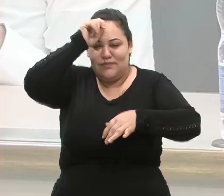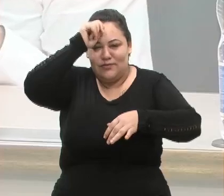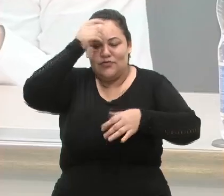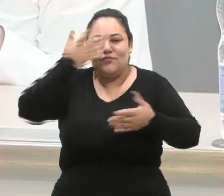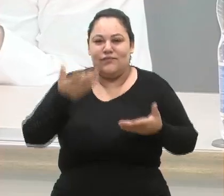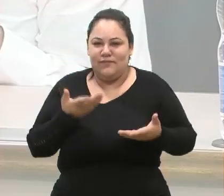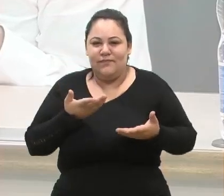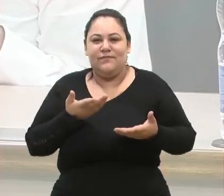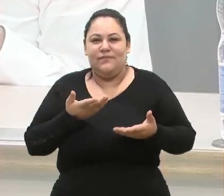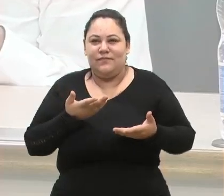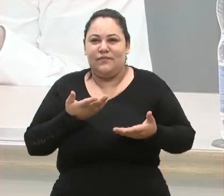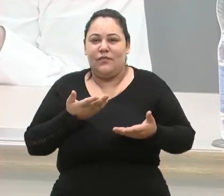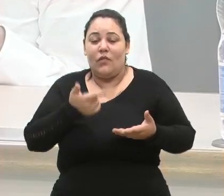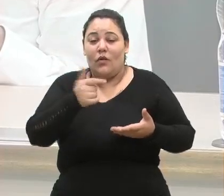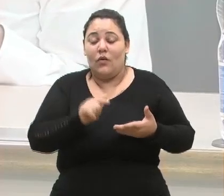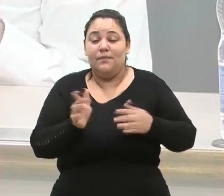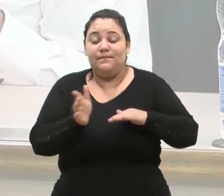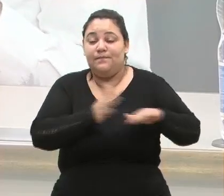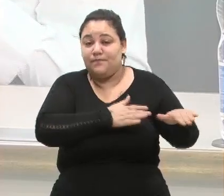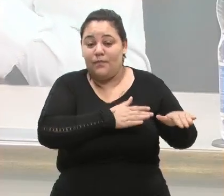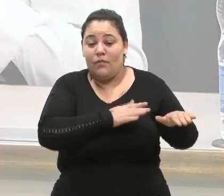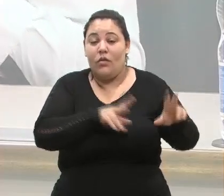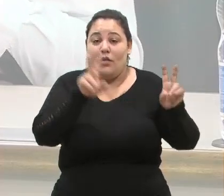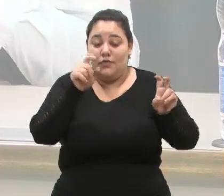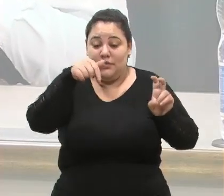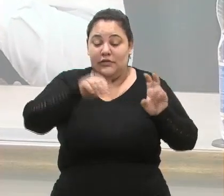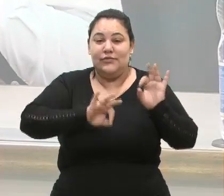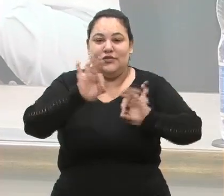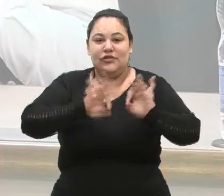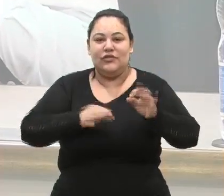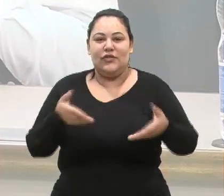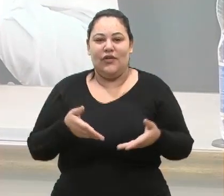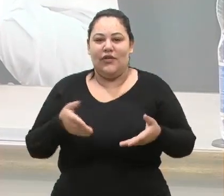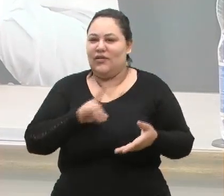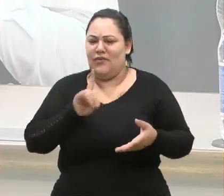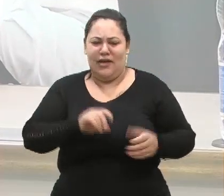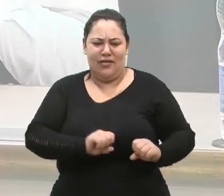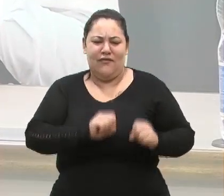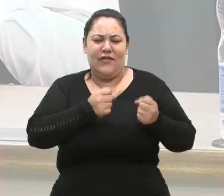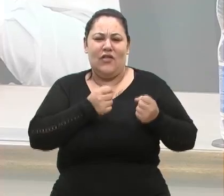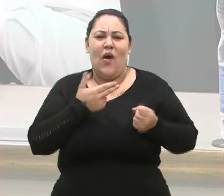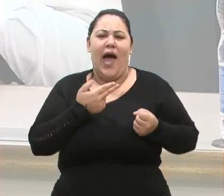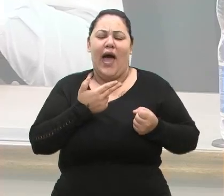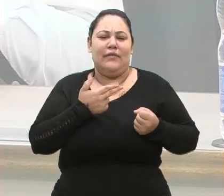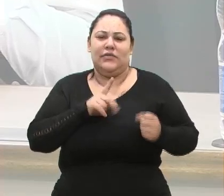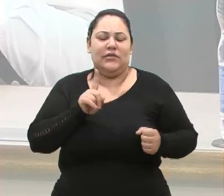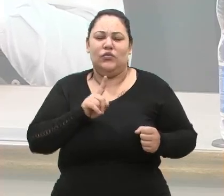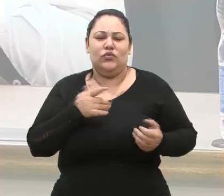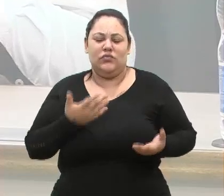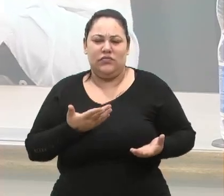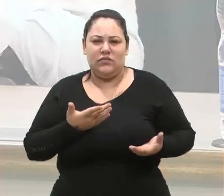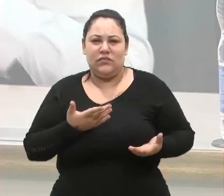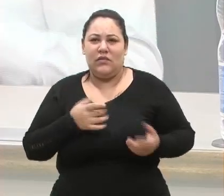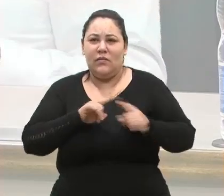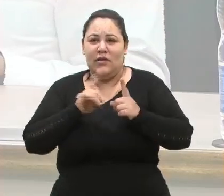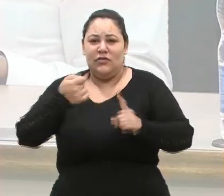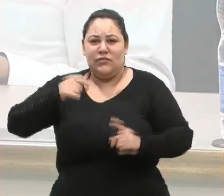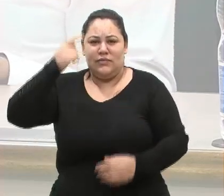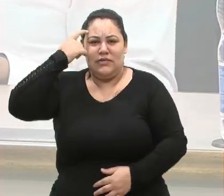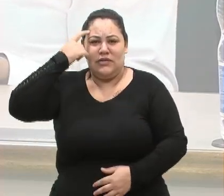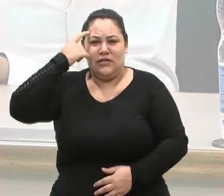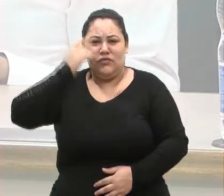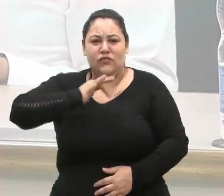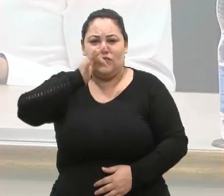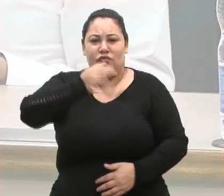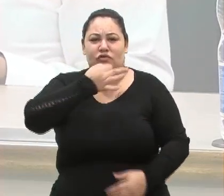projeto aqui, vereador. Tá? Sobre esse projeto. E eu não defendo armas, mas a gente tem que pensar no futuro de